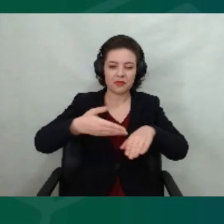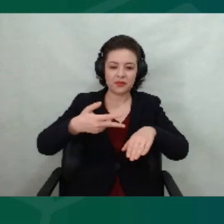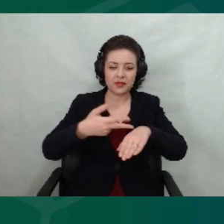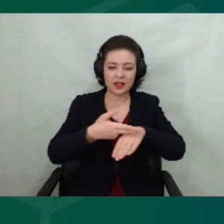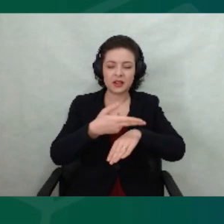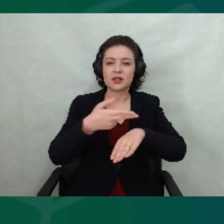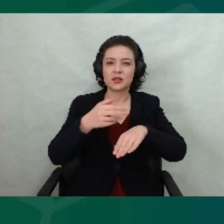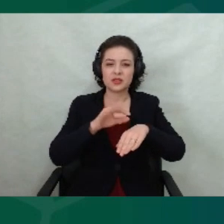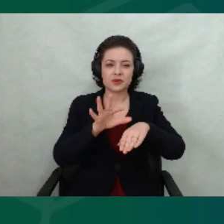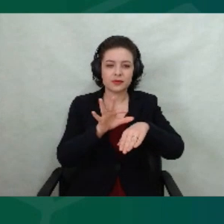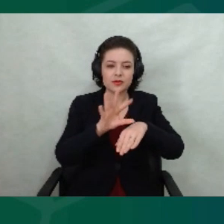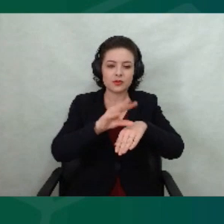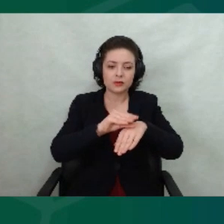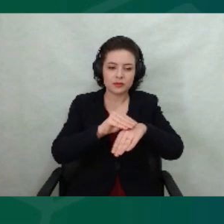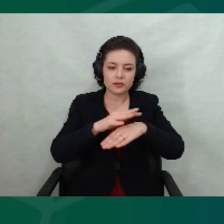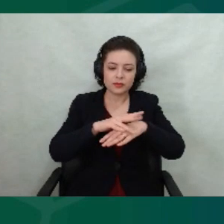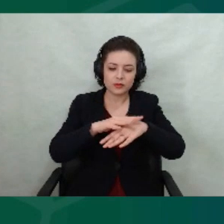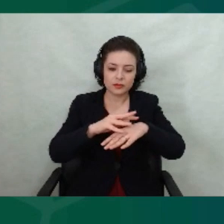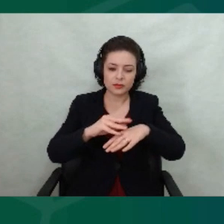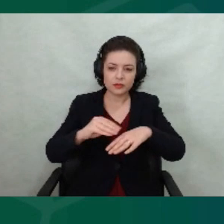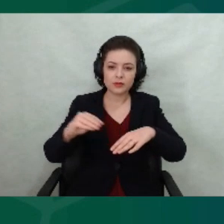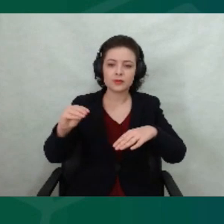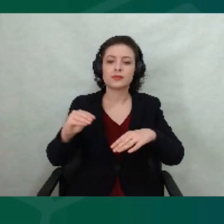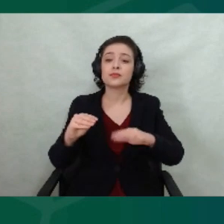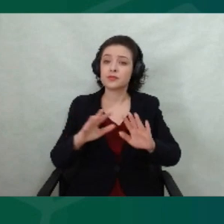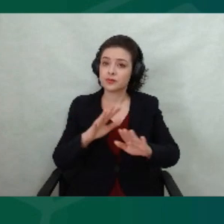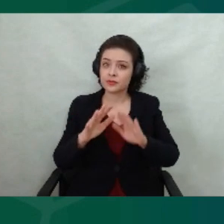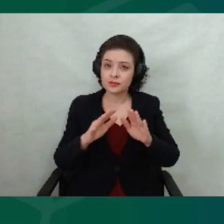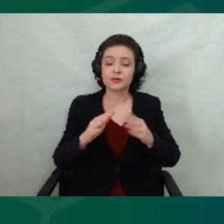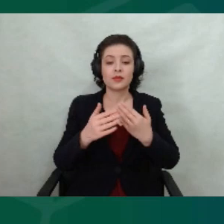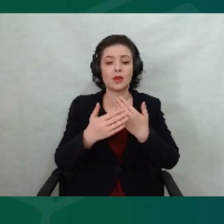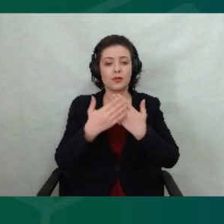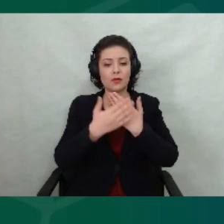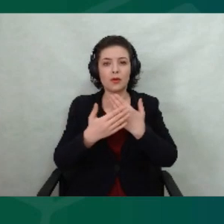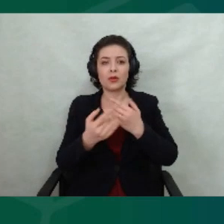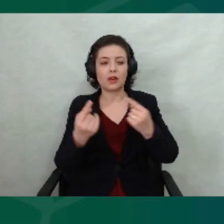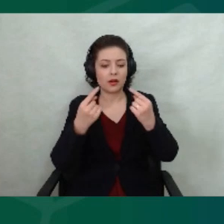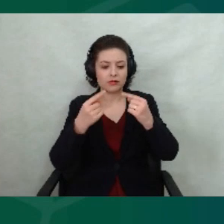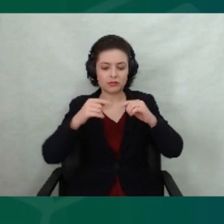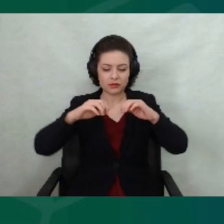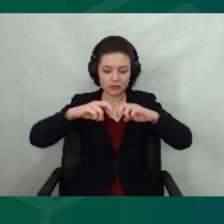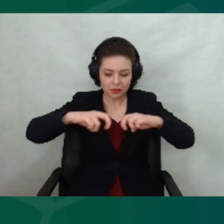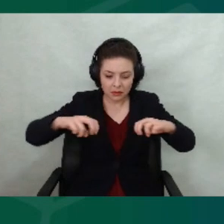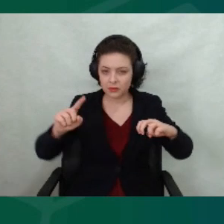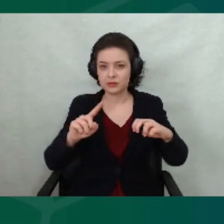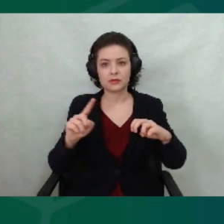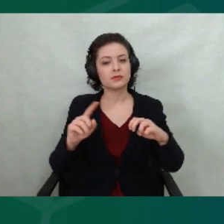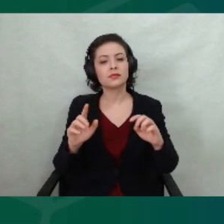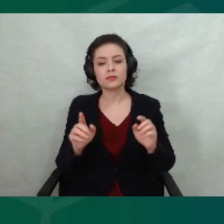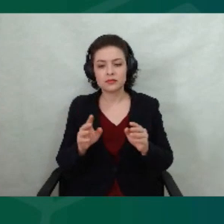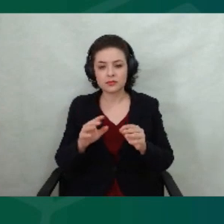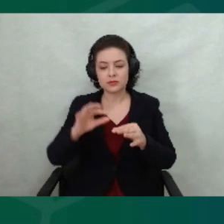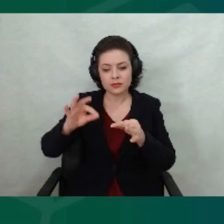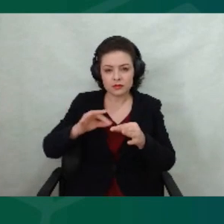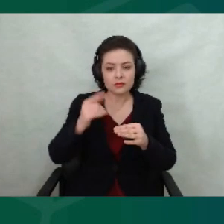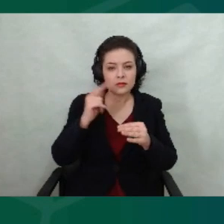qual podemos fazer que não seja invasiva, e é uma terapia